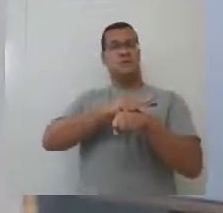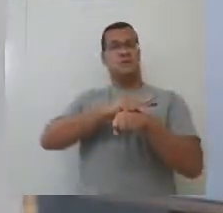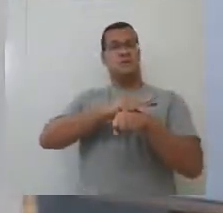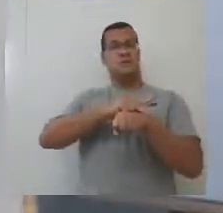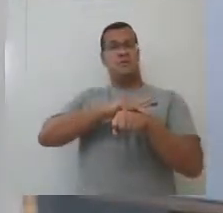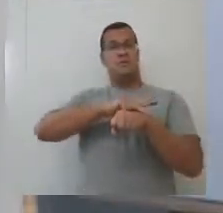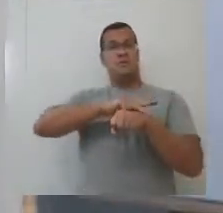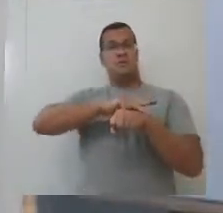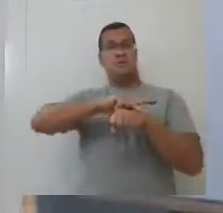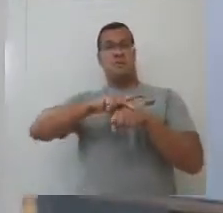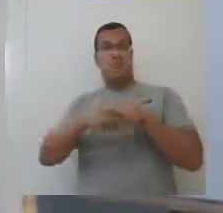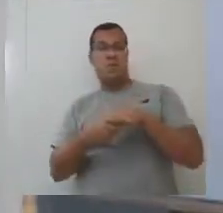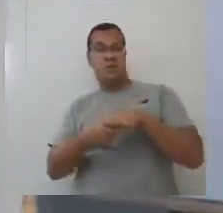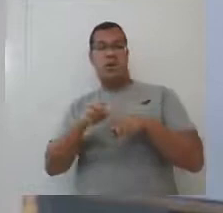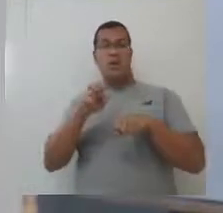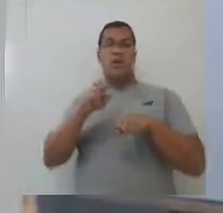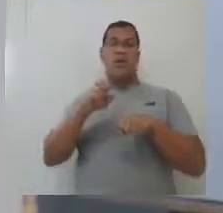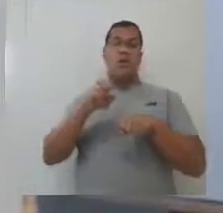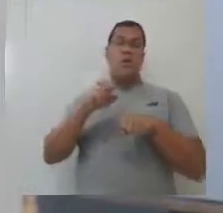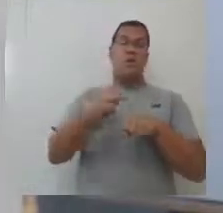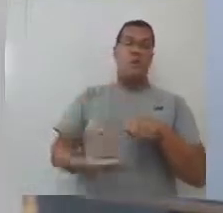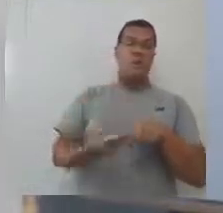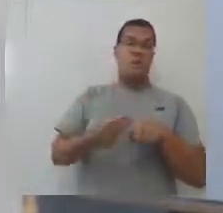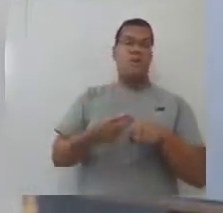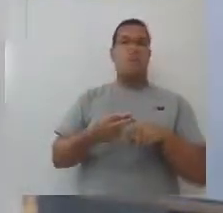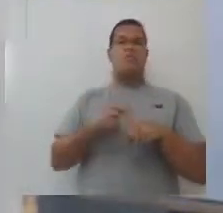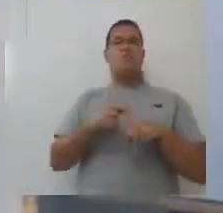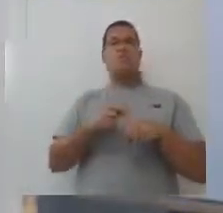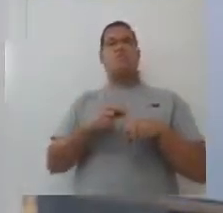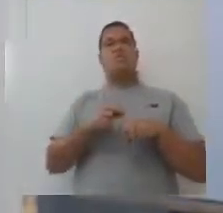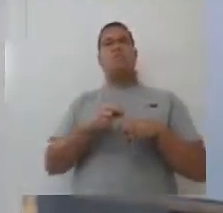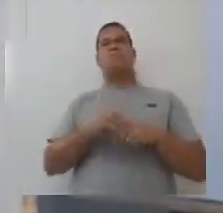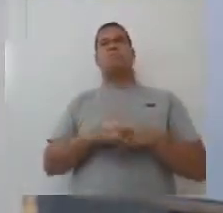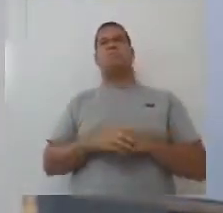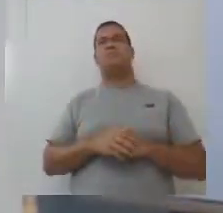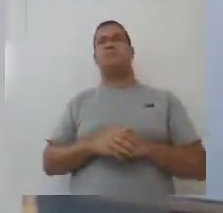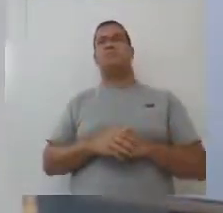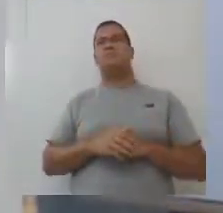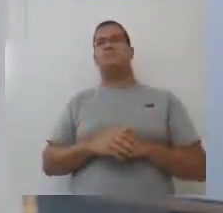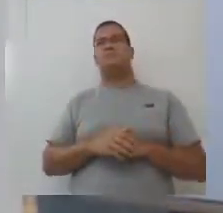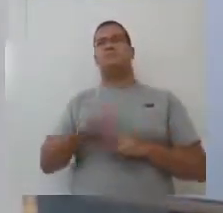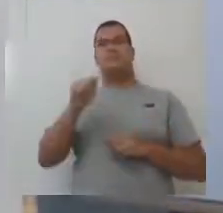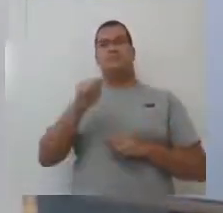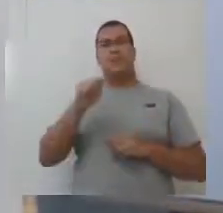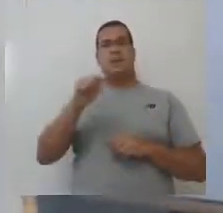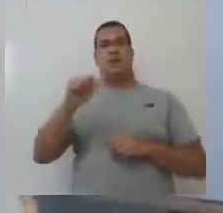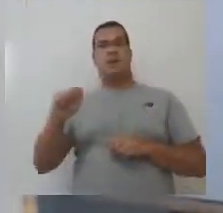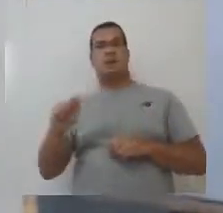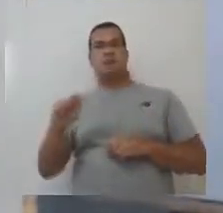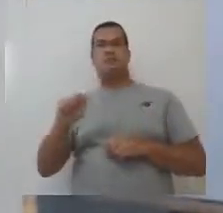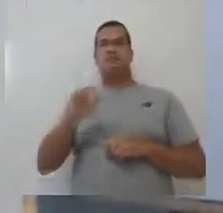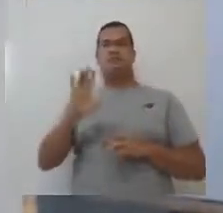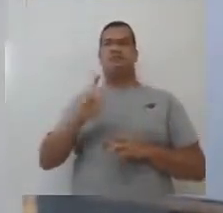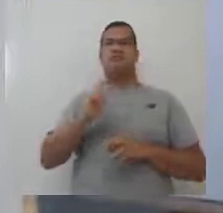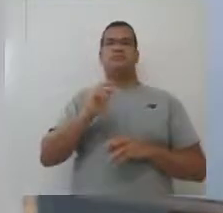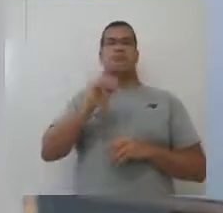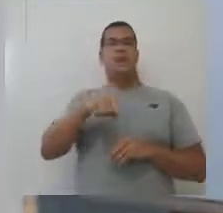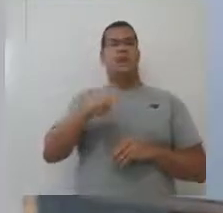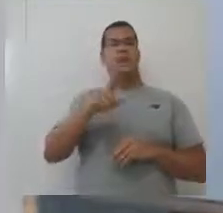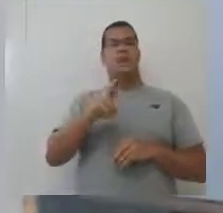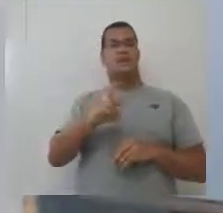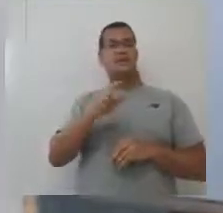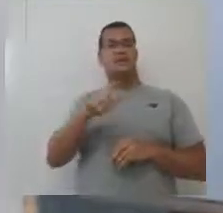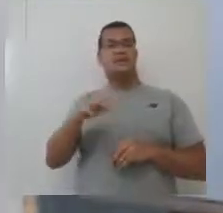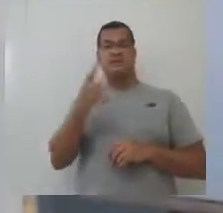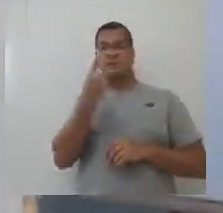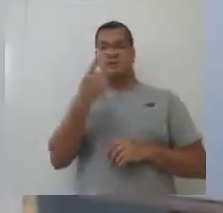o dominante pode ser híbrido, azinho. Beleza? E quando a genética é recessiva? A genética recessiva só tem